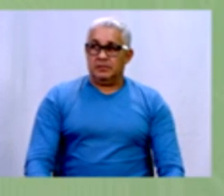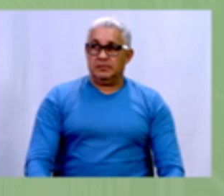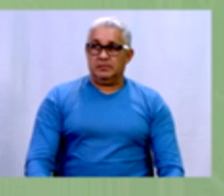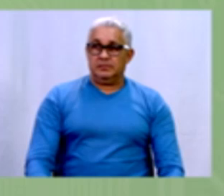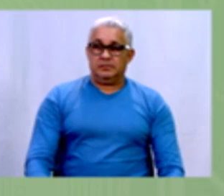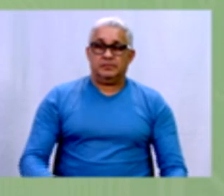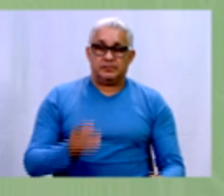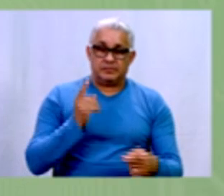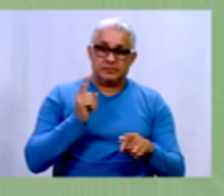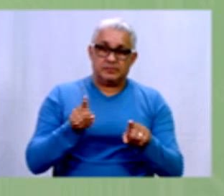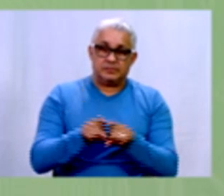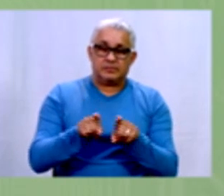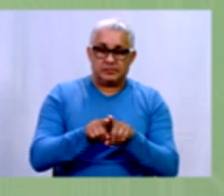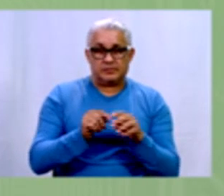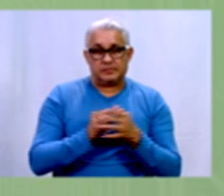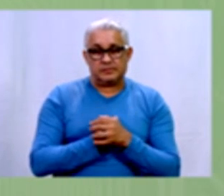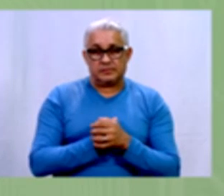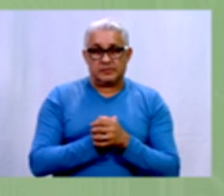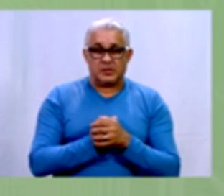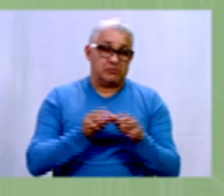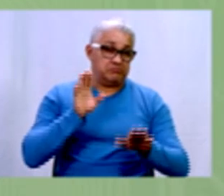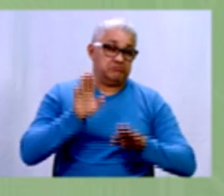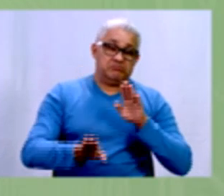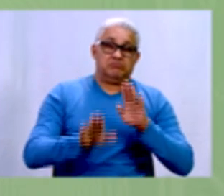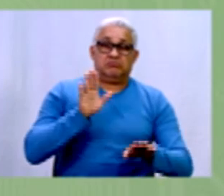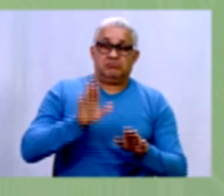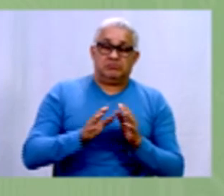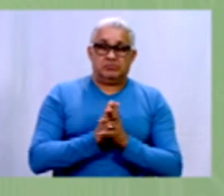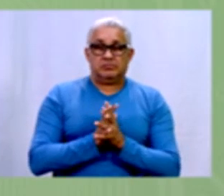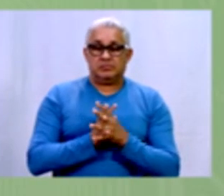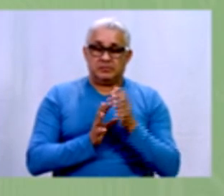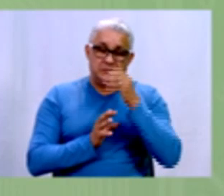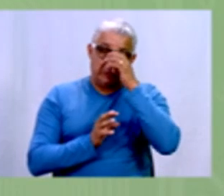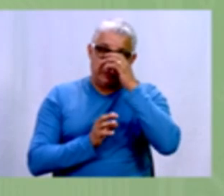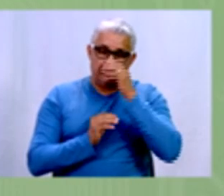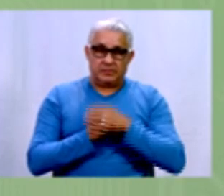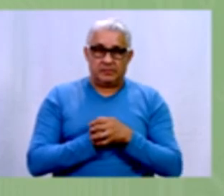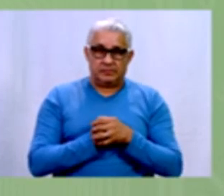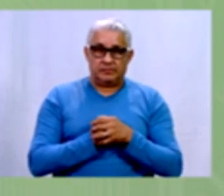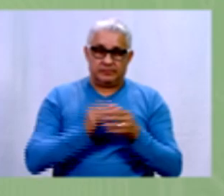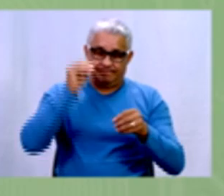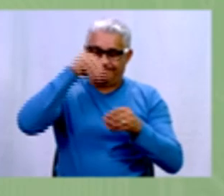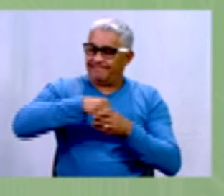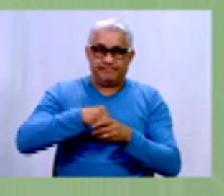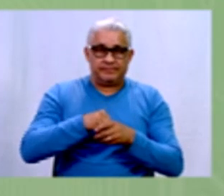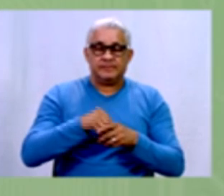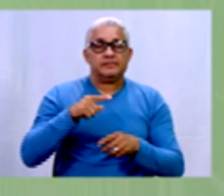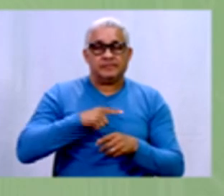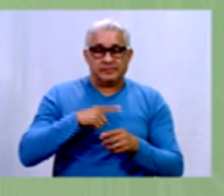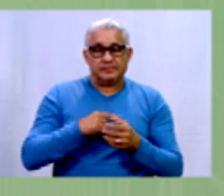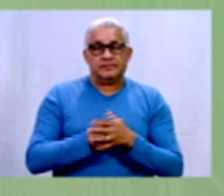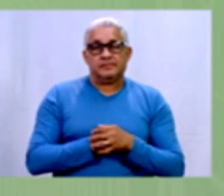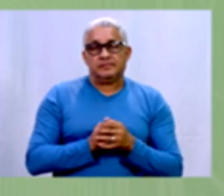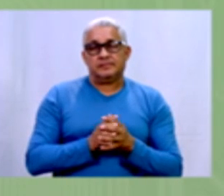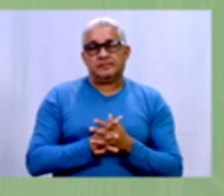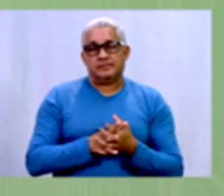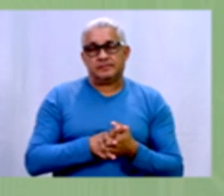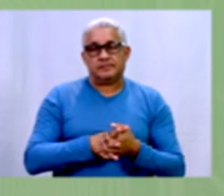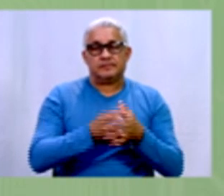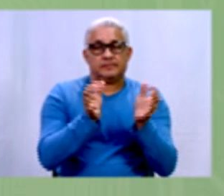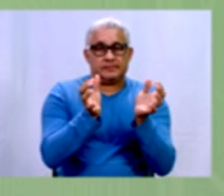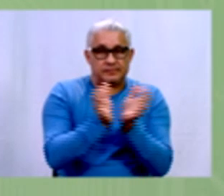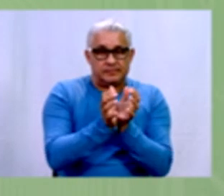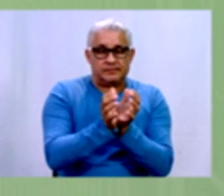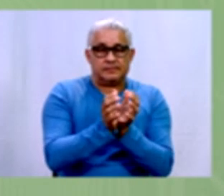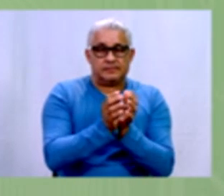período do Sprint, ele é muito relativo. Tá? Ele não é engessado. Existem equipes de